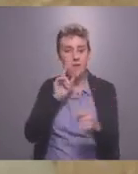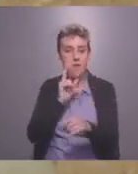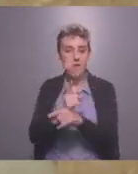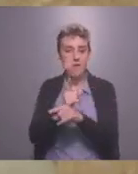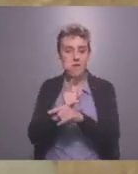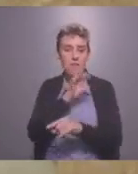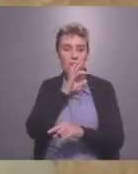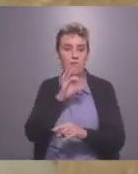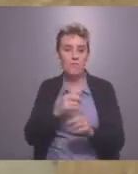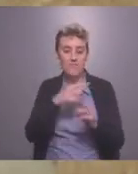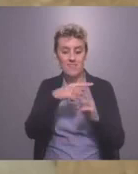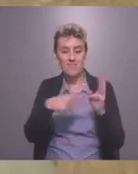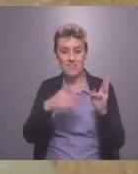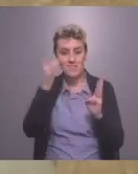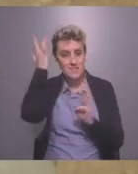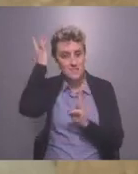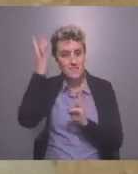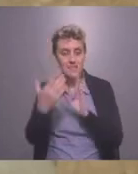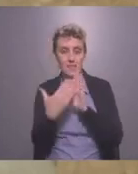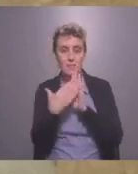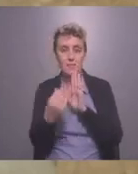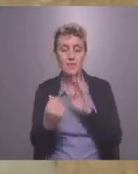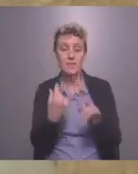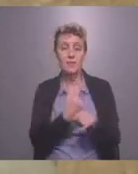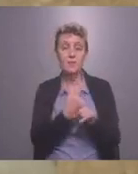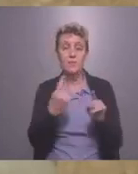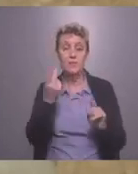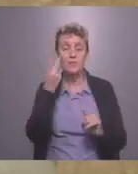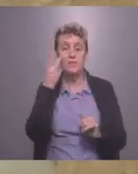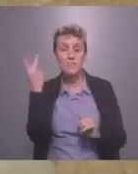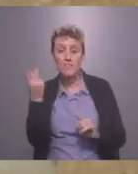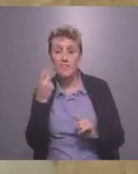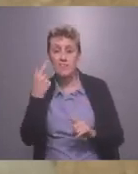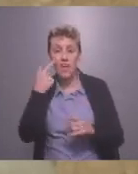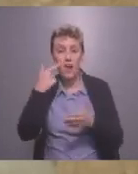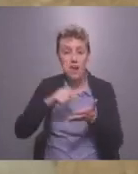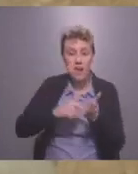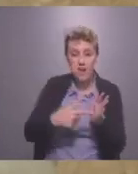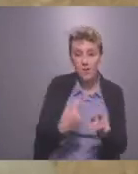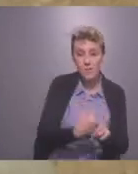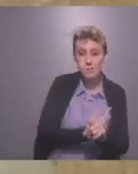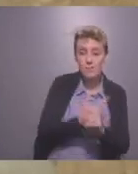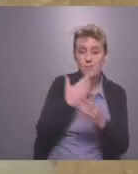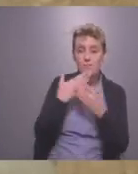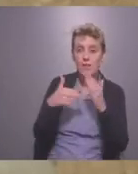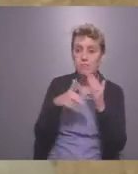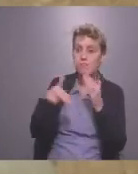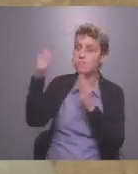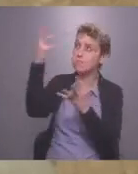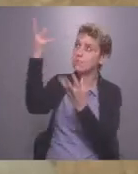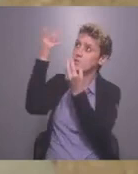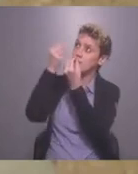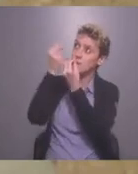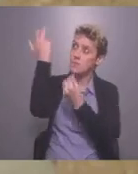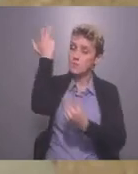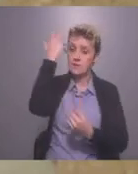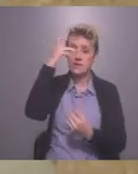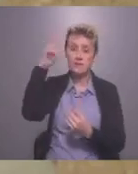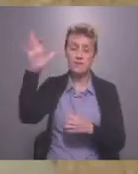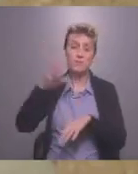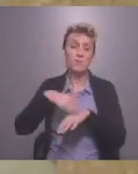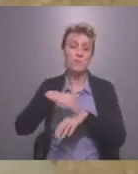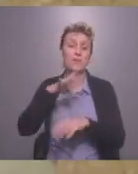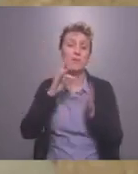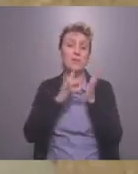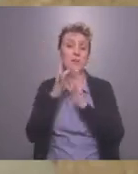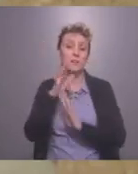Sagrada Família, para que depois das provações desta vida, vivamos na sua companhia por toda a eternidade. Por